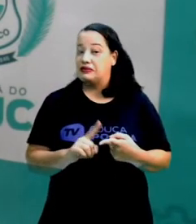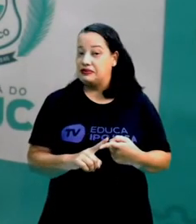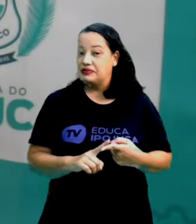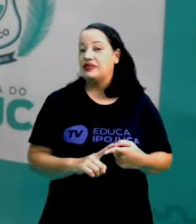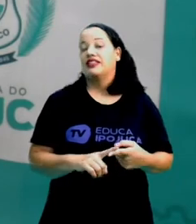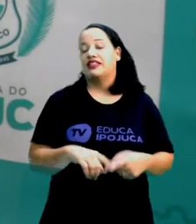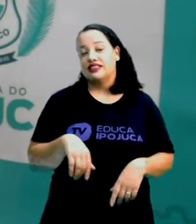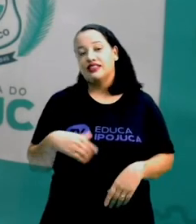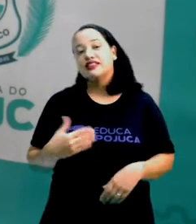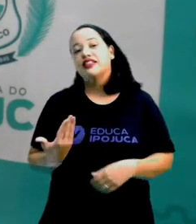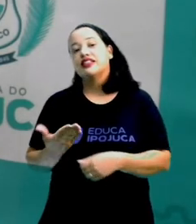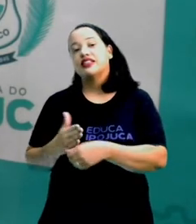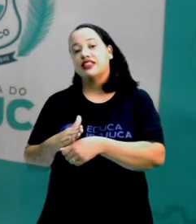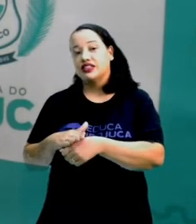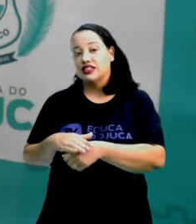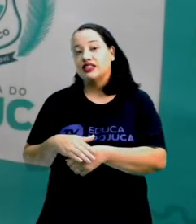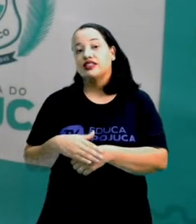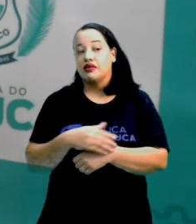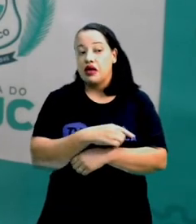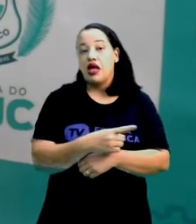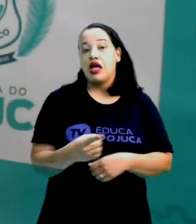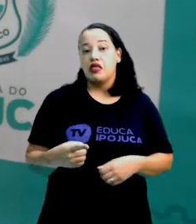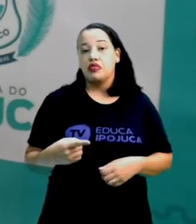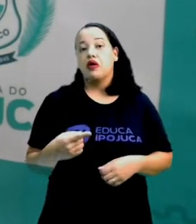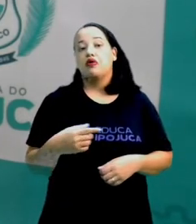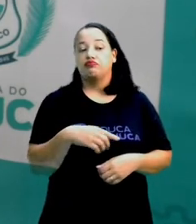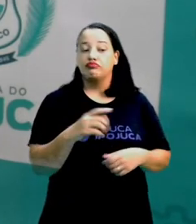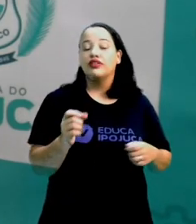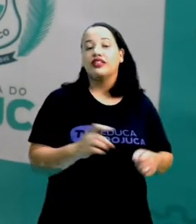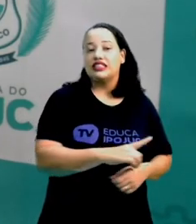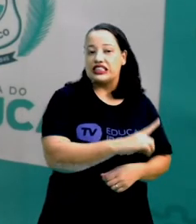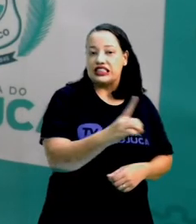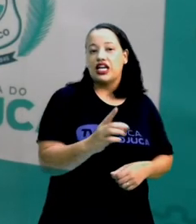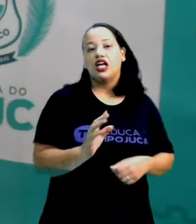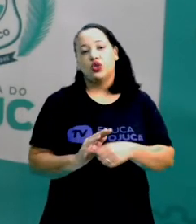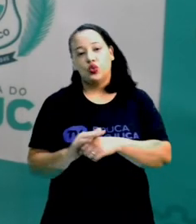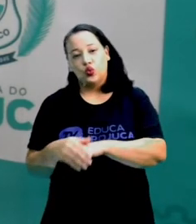com mais frequência durante o dia.